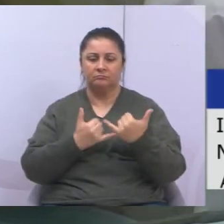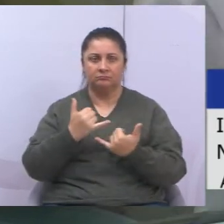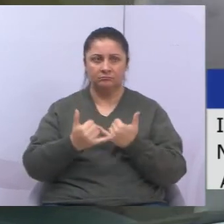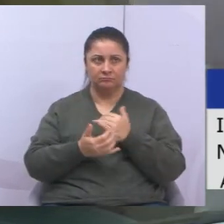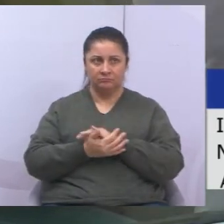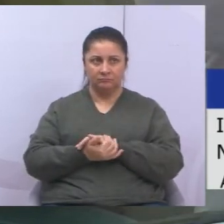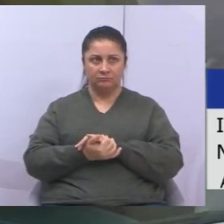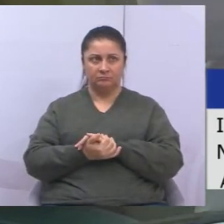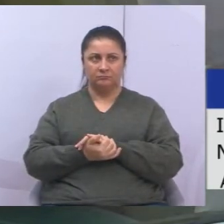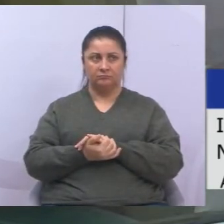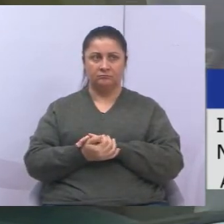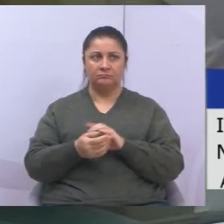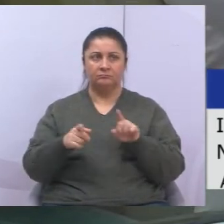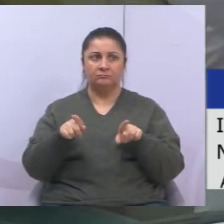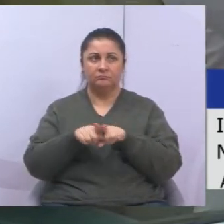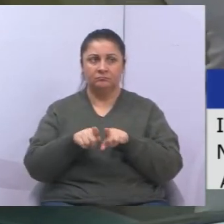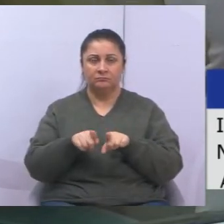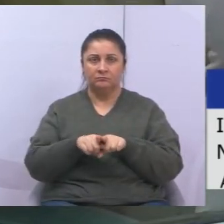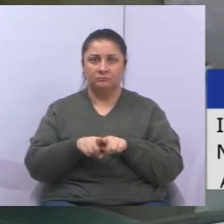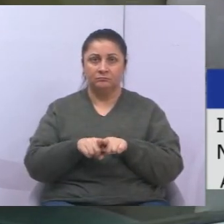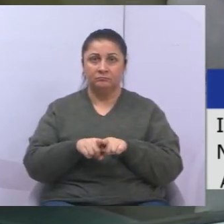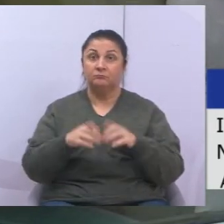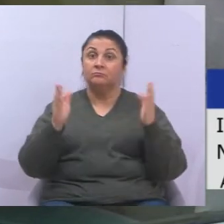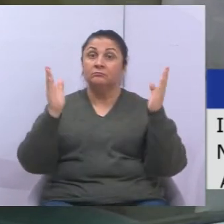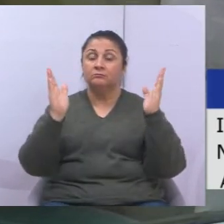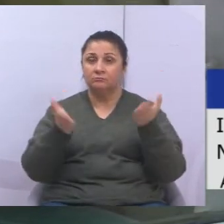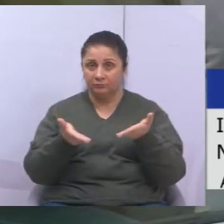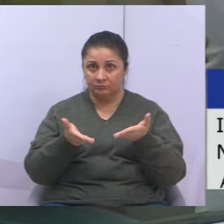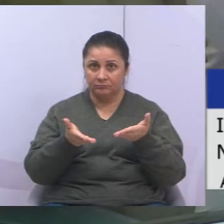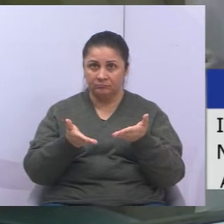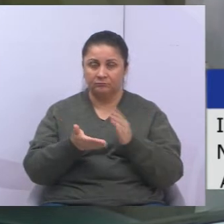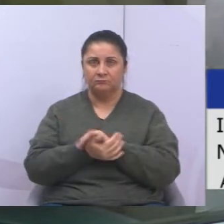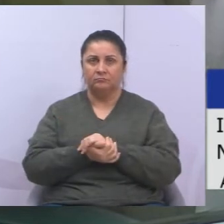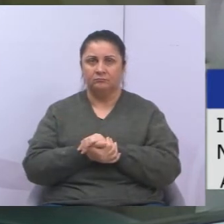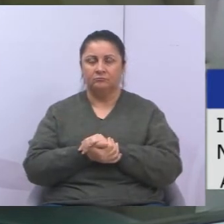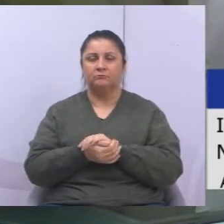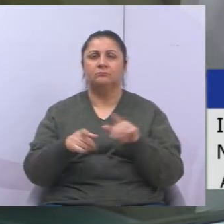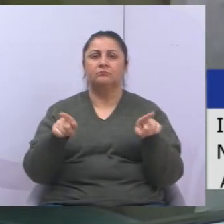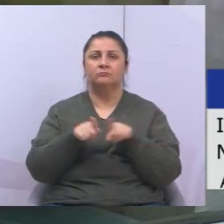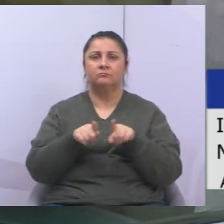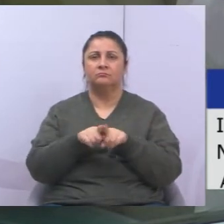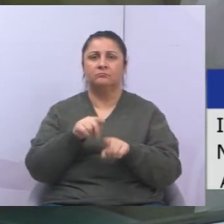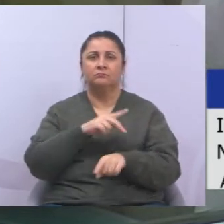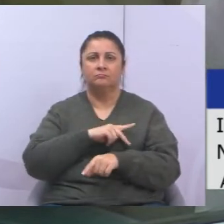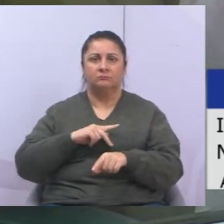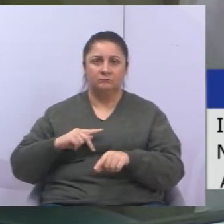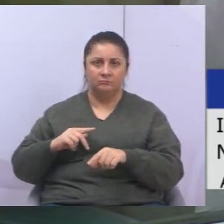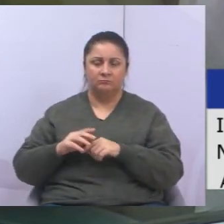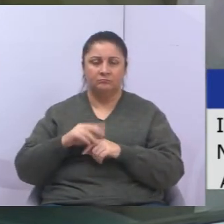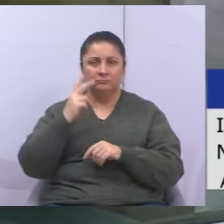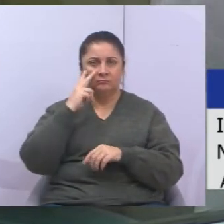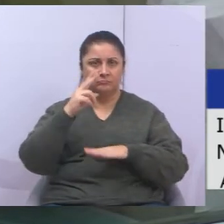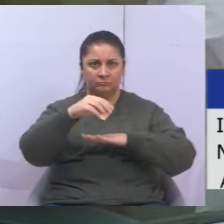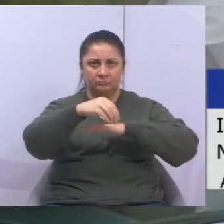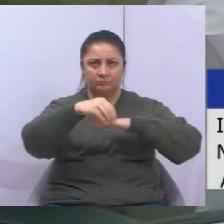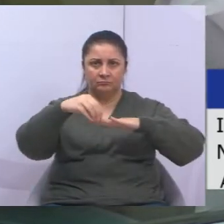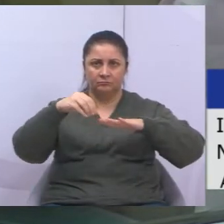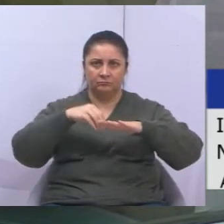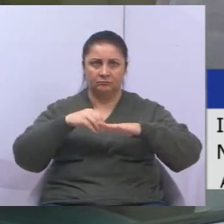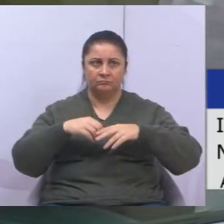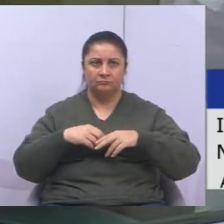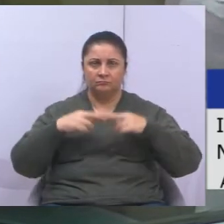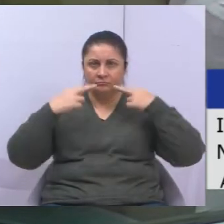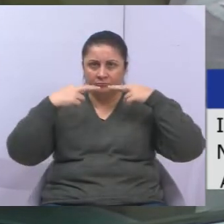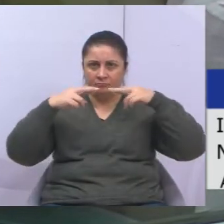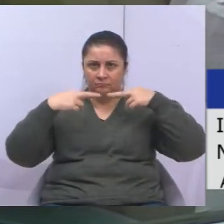não, mas vai trazer também o de hoje. E outra coisa, pastor, eu vi nas redes sociais uma crítica